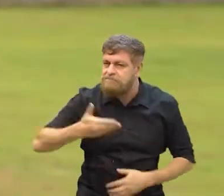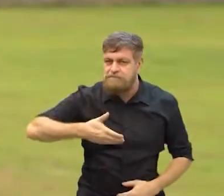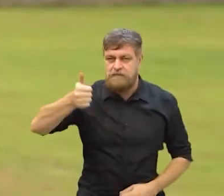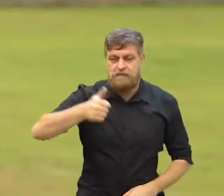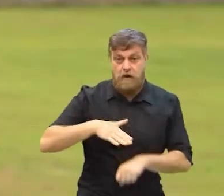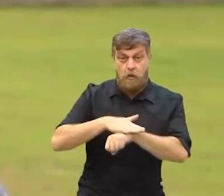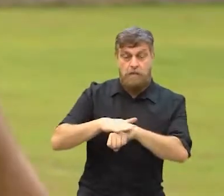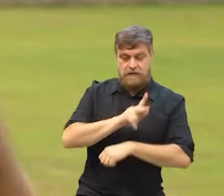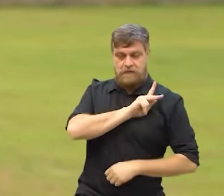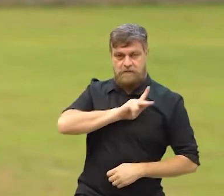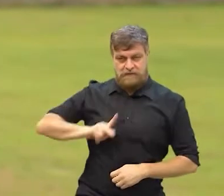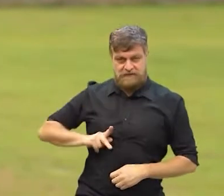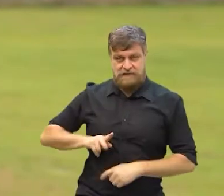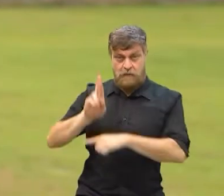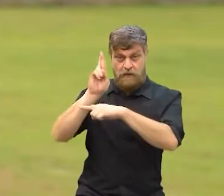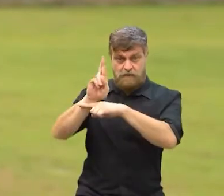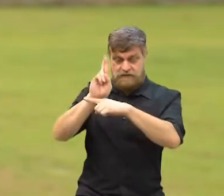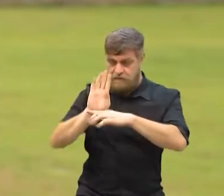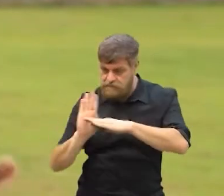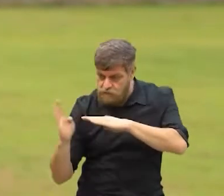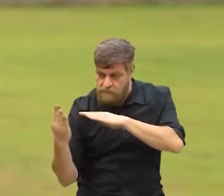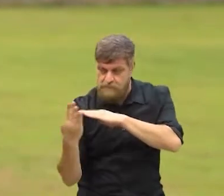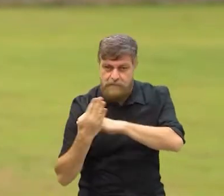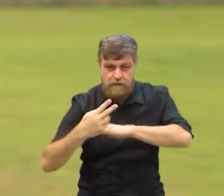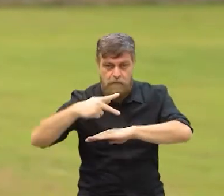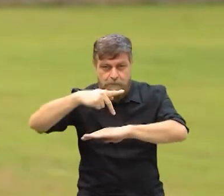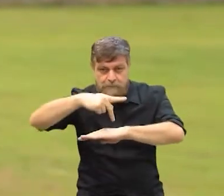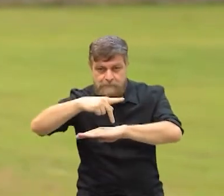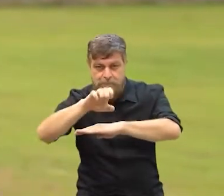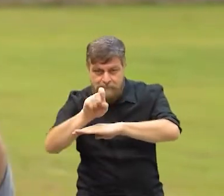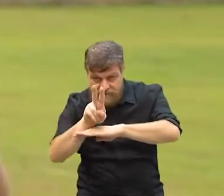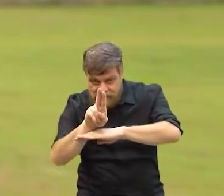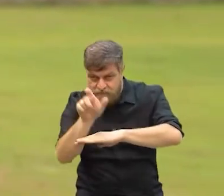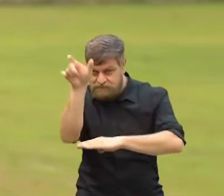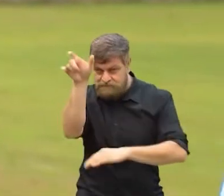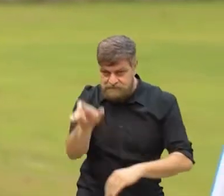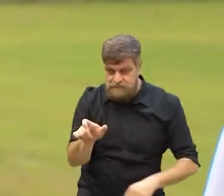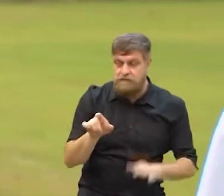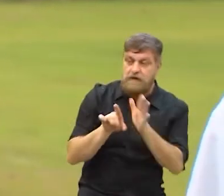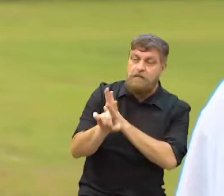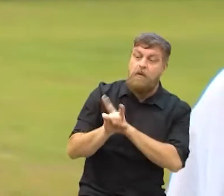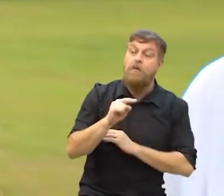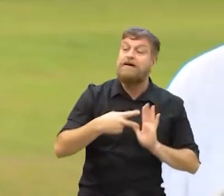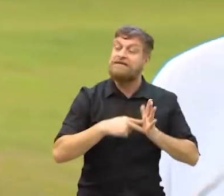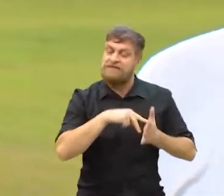vai saber aqui do presidente do bairro, o seu Pedro Ferreira, o que significa todo esse